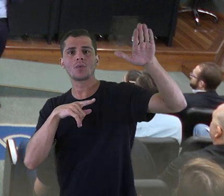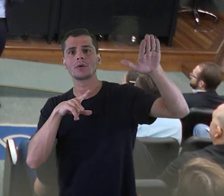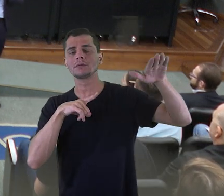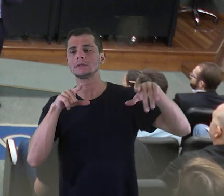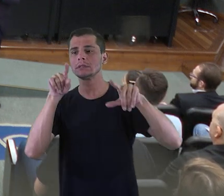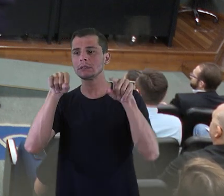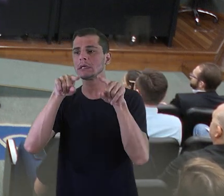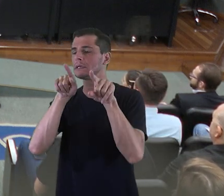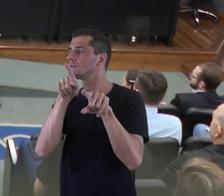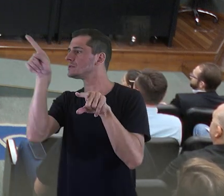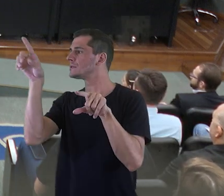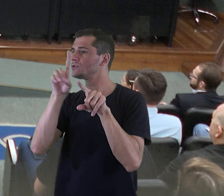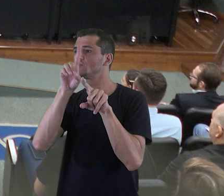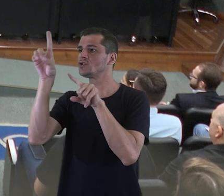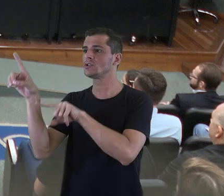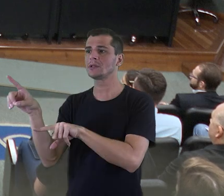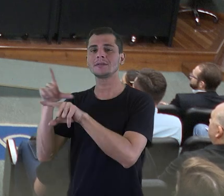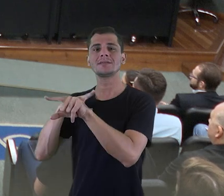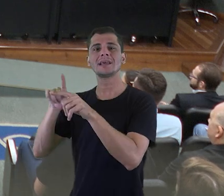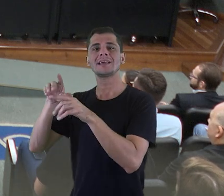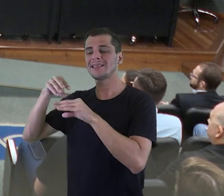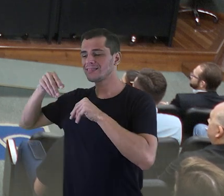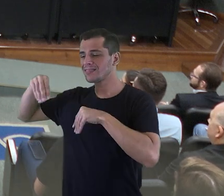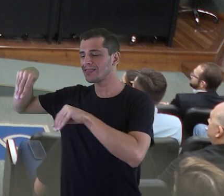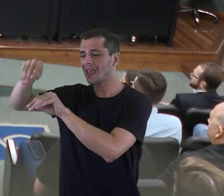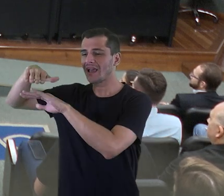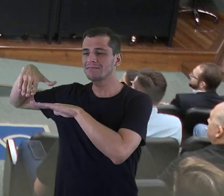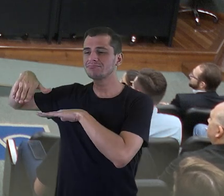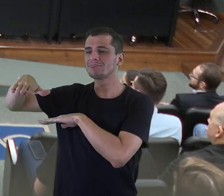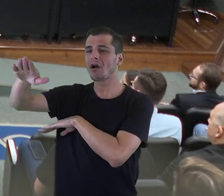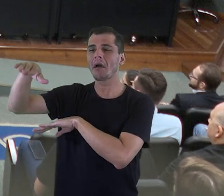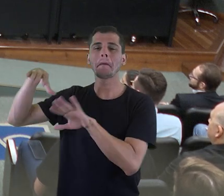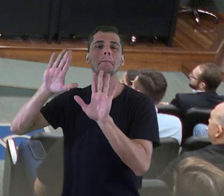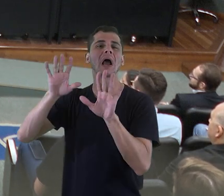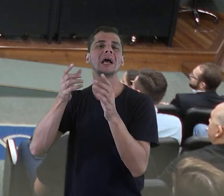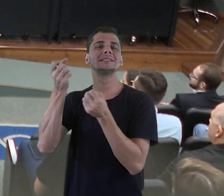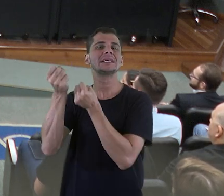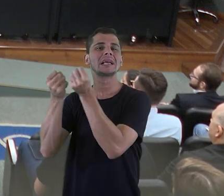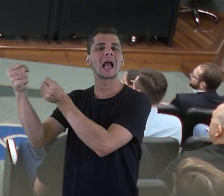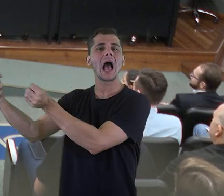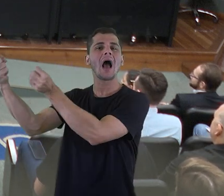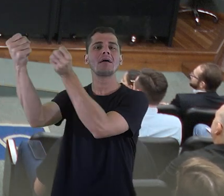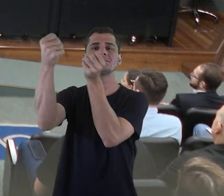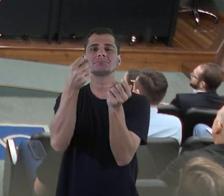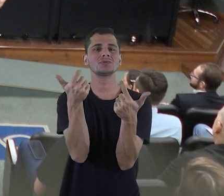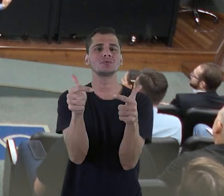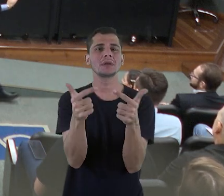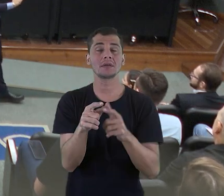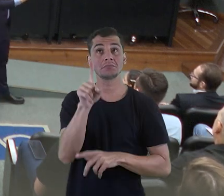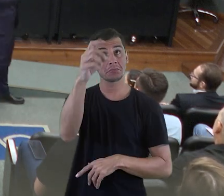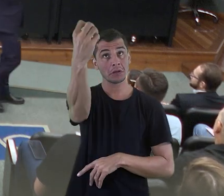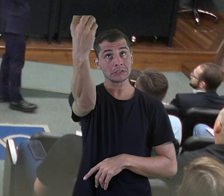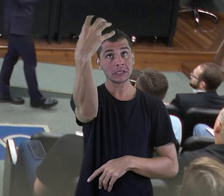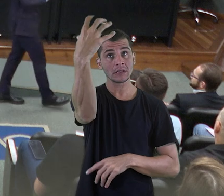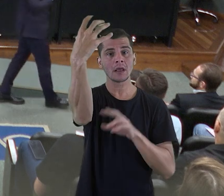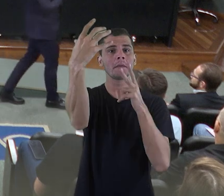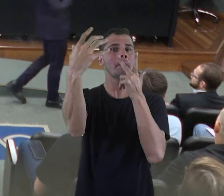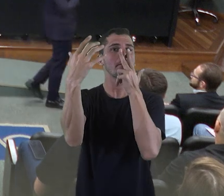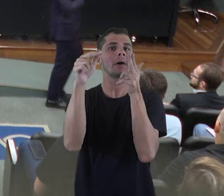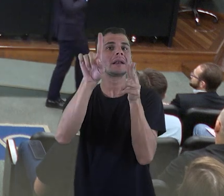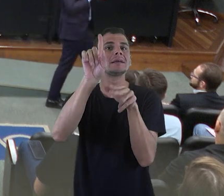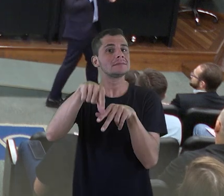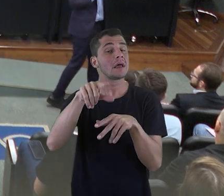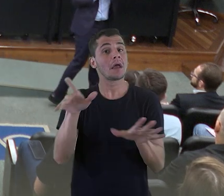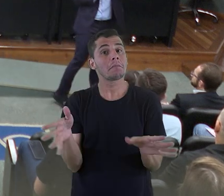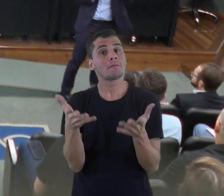é um sinaleiro que promove assaltos de todas as ordens. Então, você fica ali parado. O que você faz?